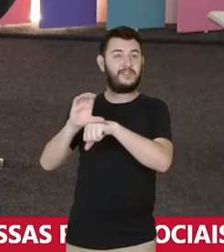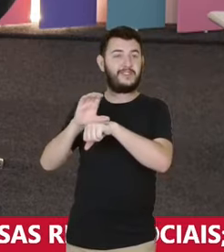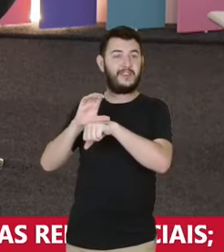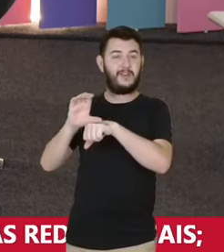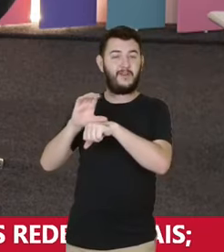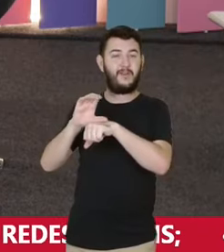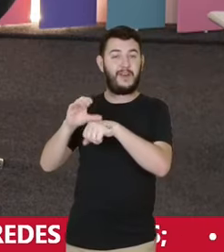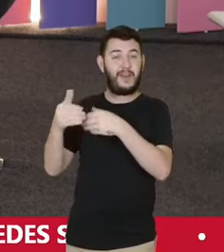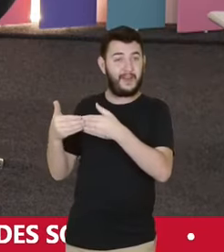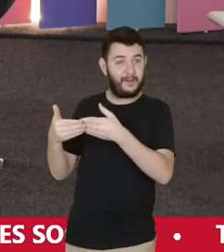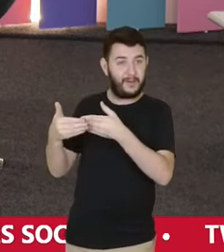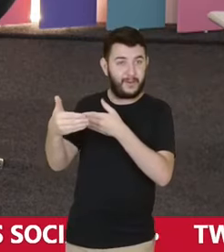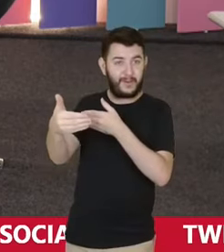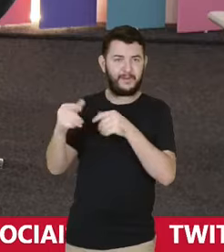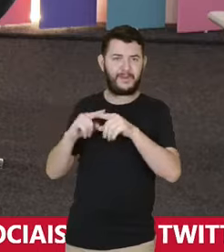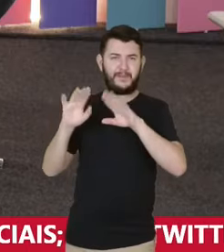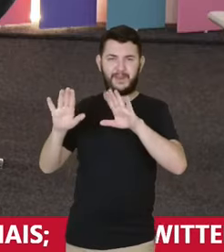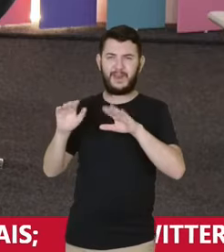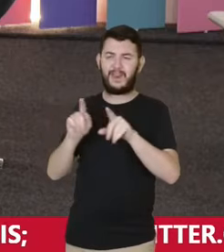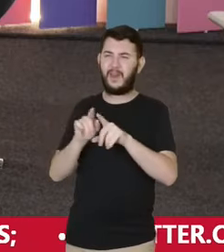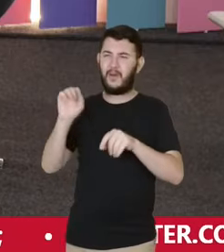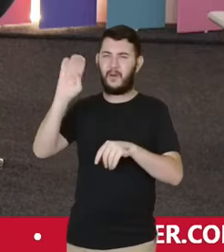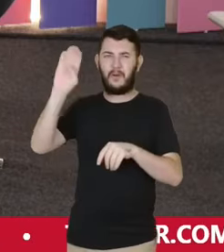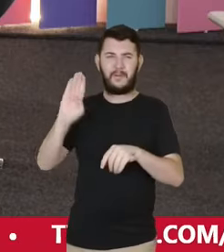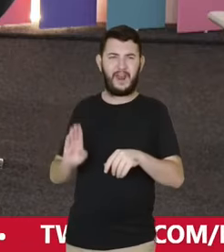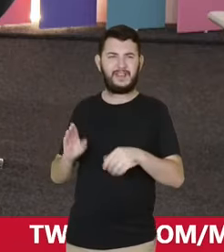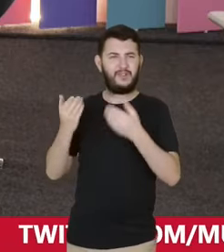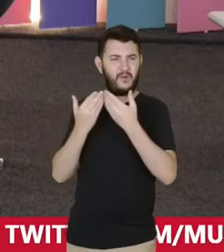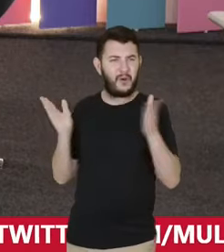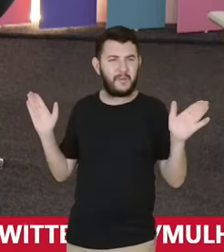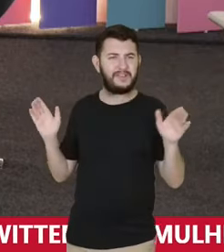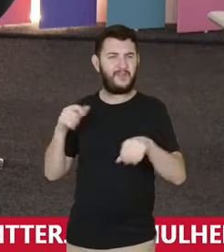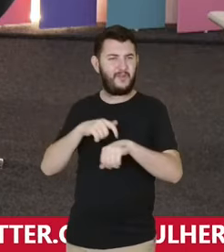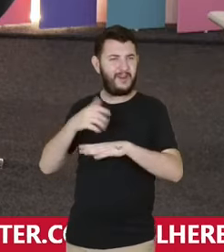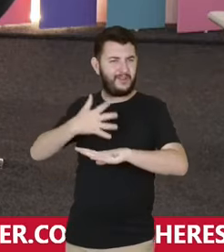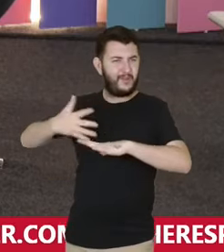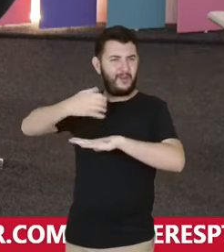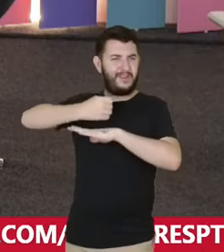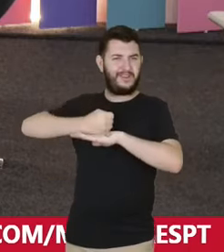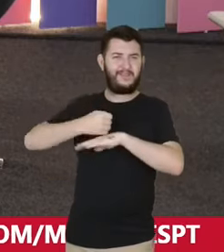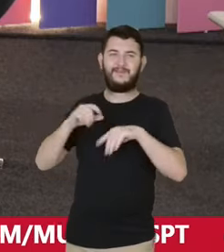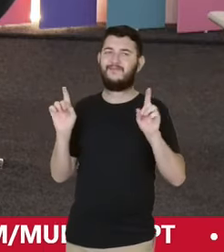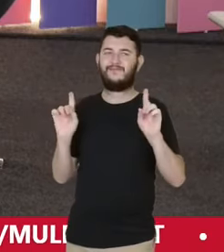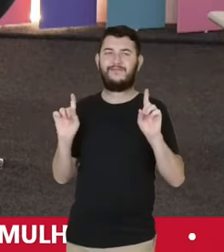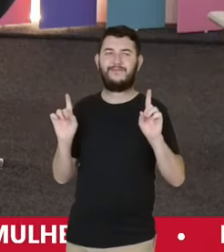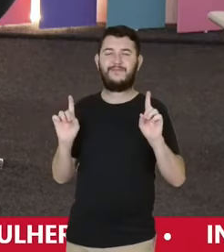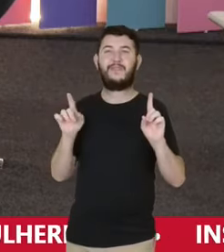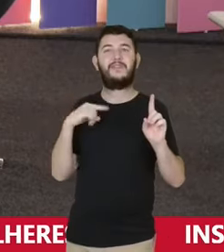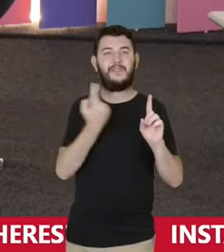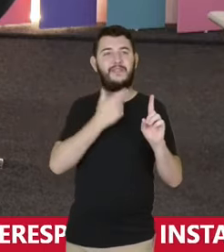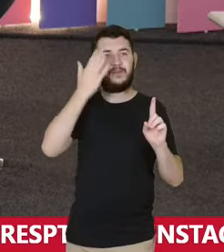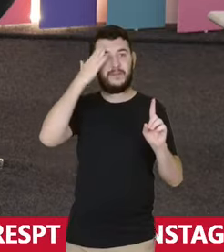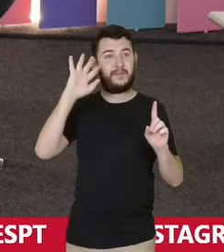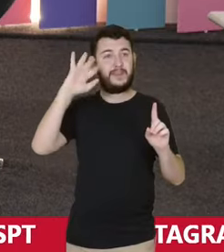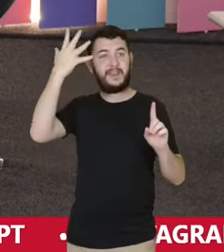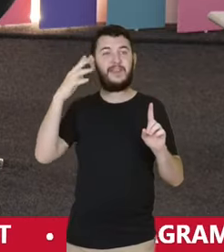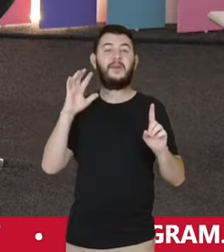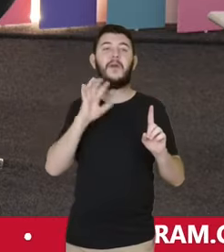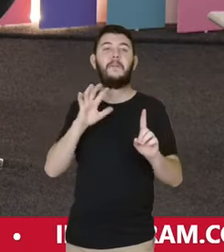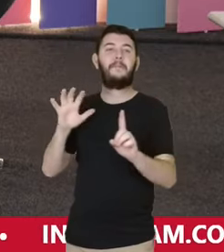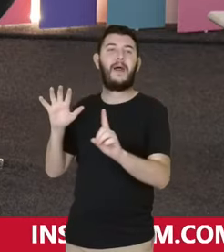foi descoberto, na verdade, colonizado, né, Marinete? A gente sabe que é uma decisão que impacta muito. Se o STF decidir assim,